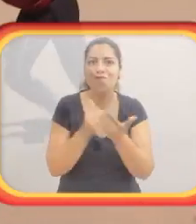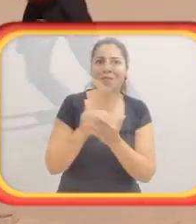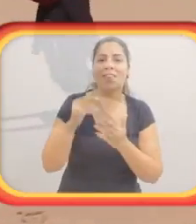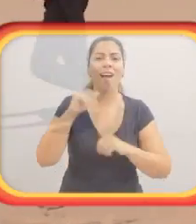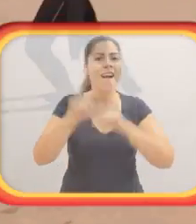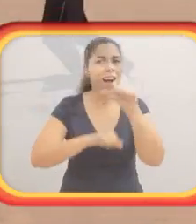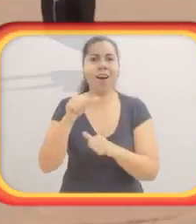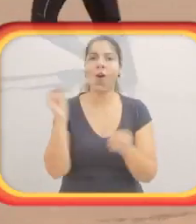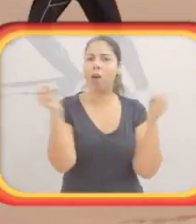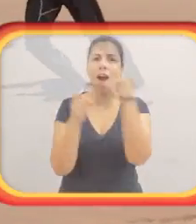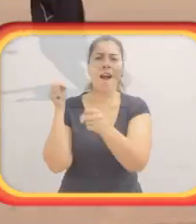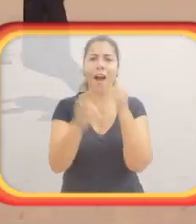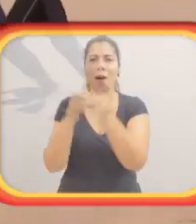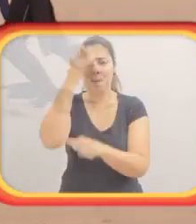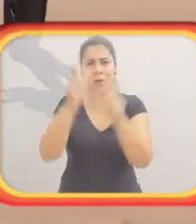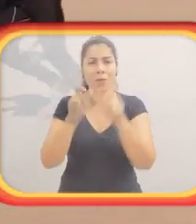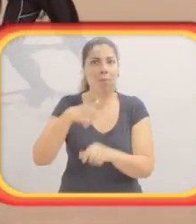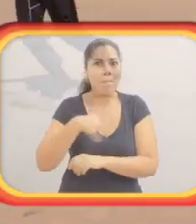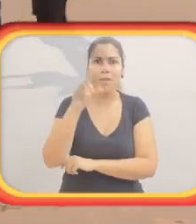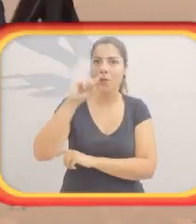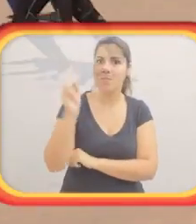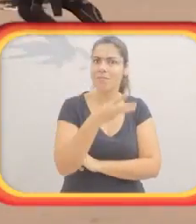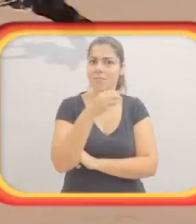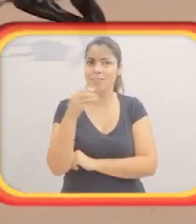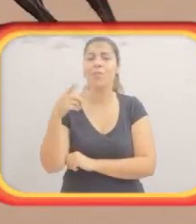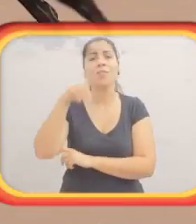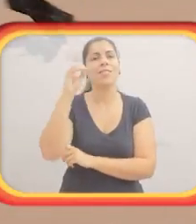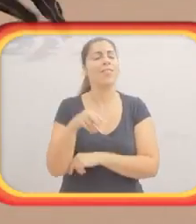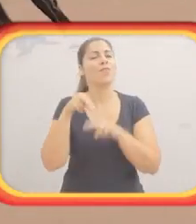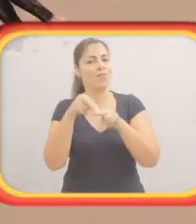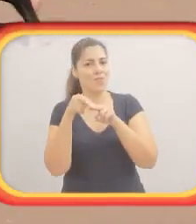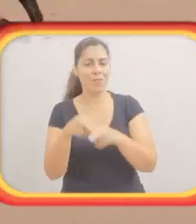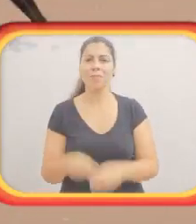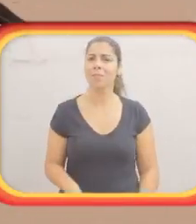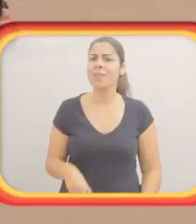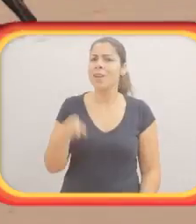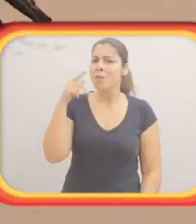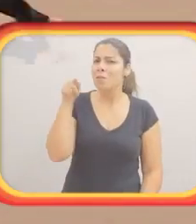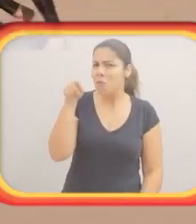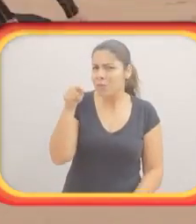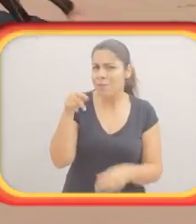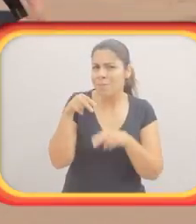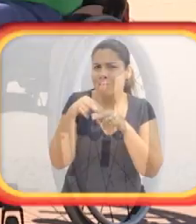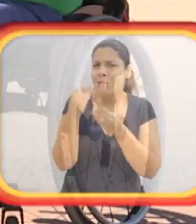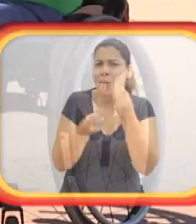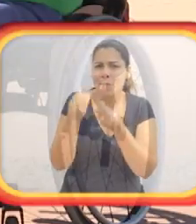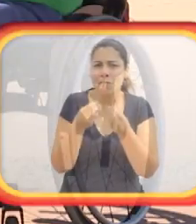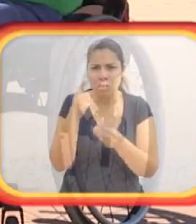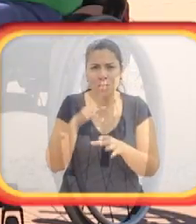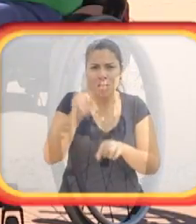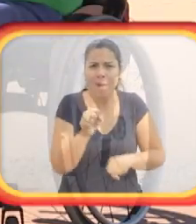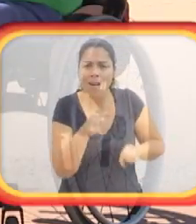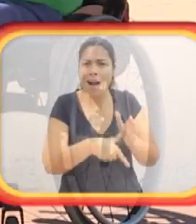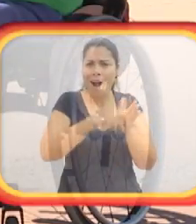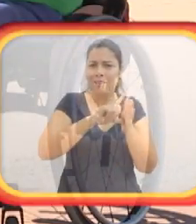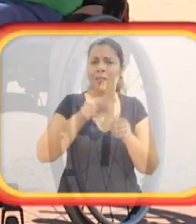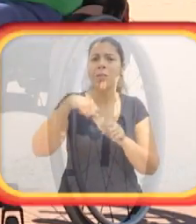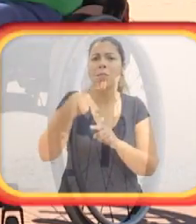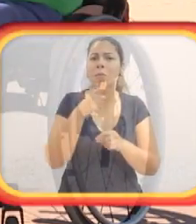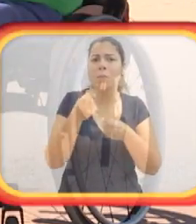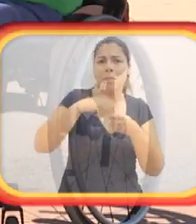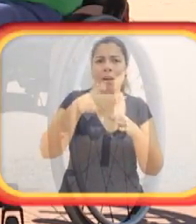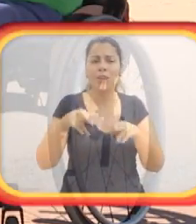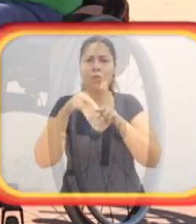movimento e já colocamos mais de 1.300 pessoas com deficiência a surfar. Que bacana. O que, que foi para você, que já pegava a onda